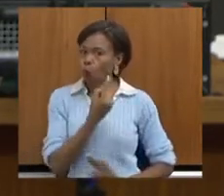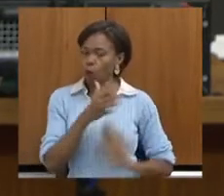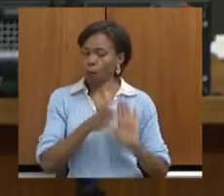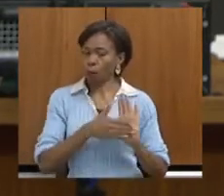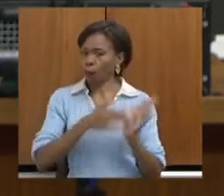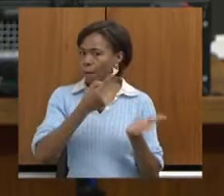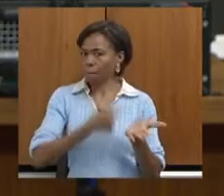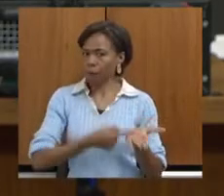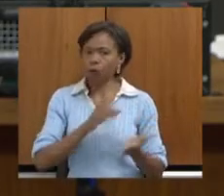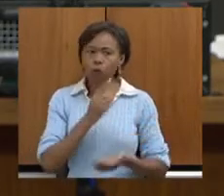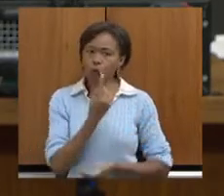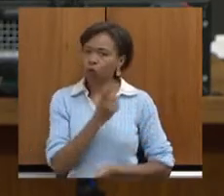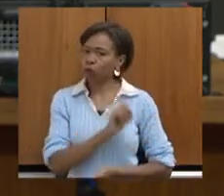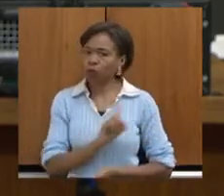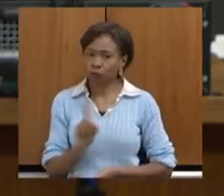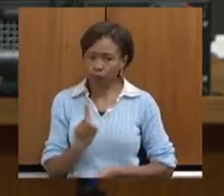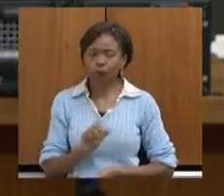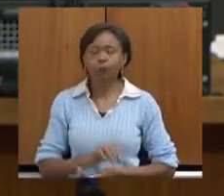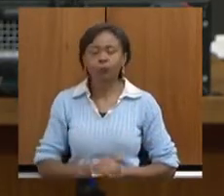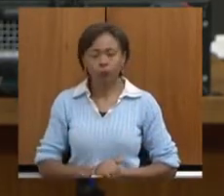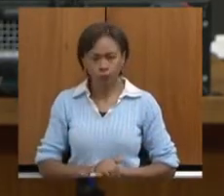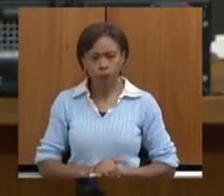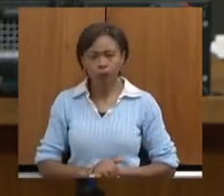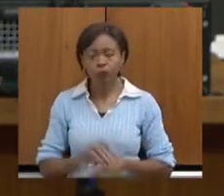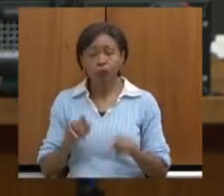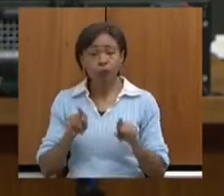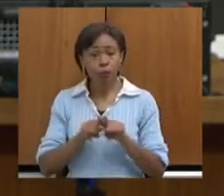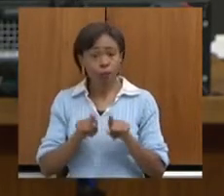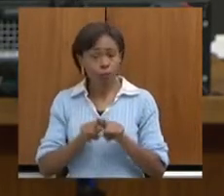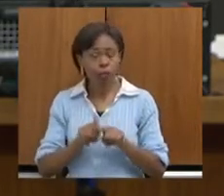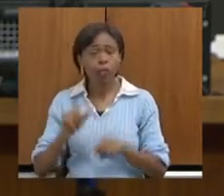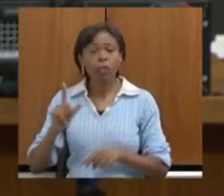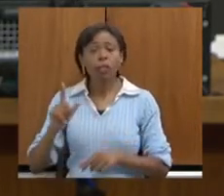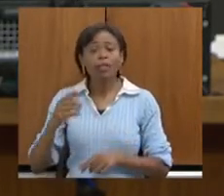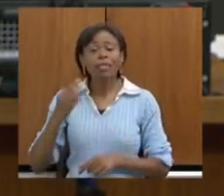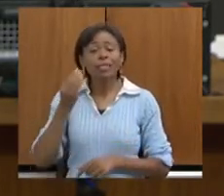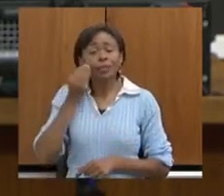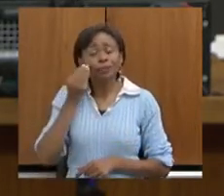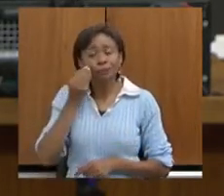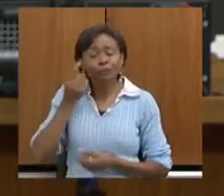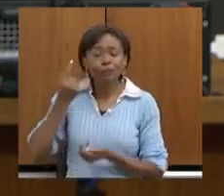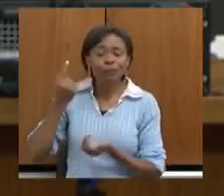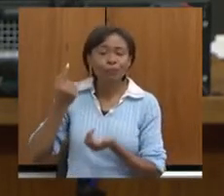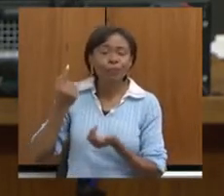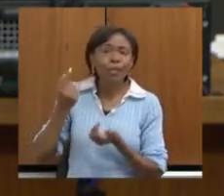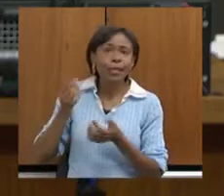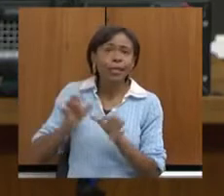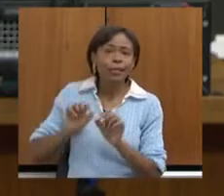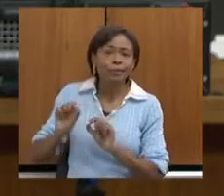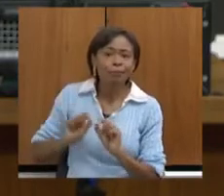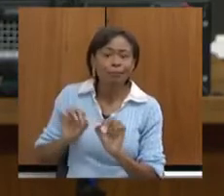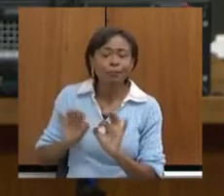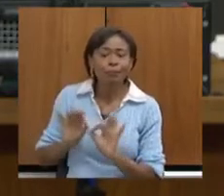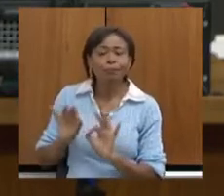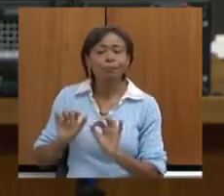bom para Além disso O que temos né tentado fazer ao longo desse